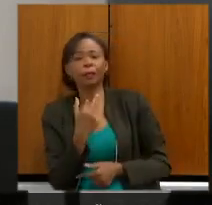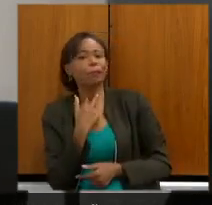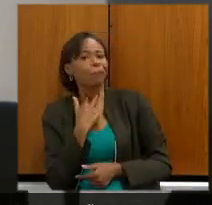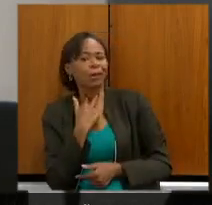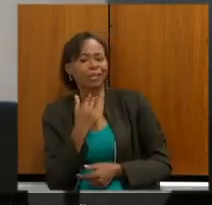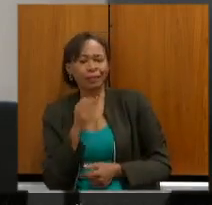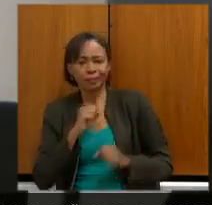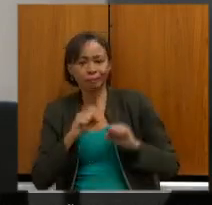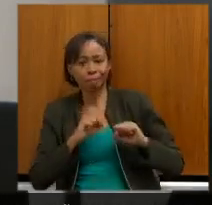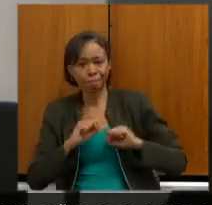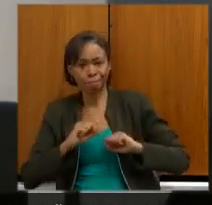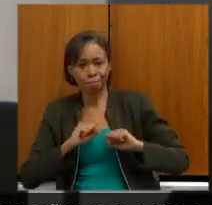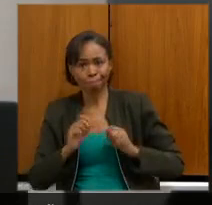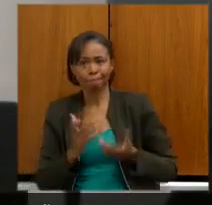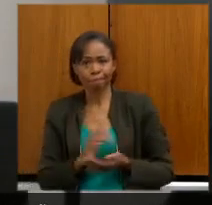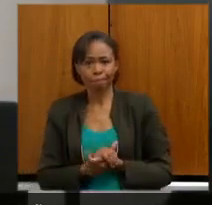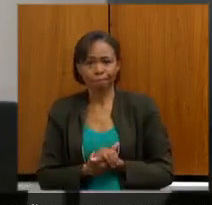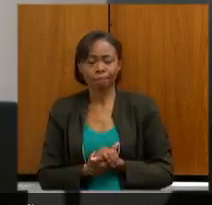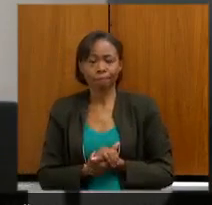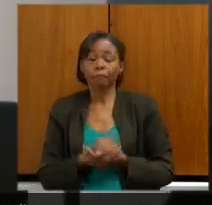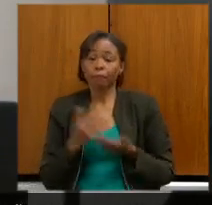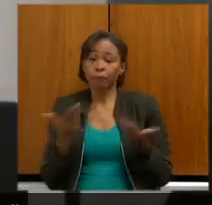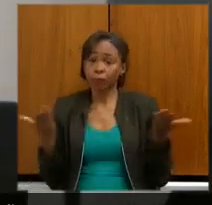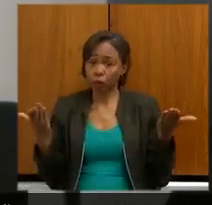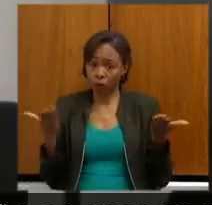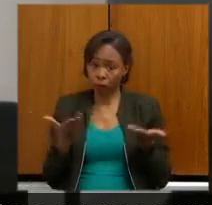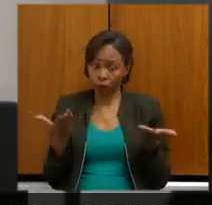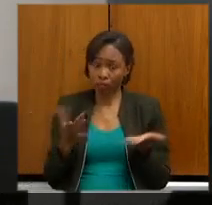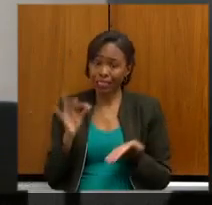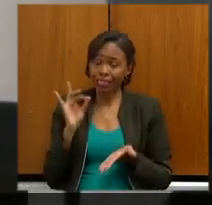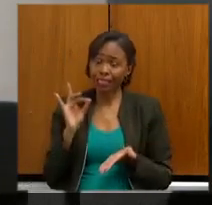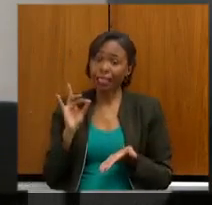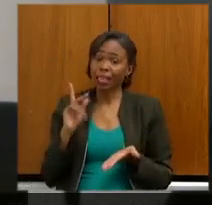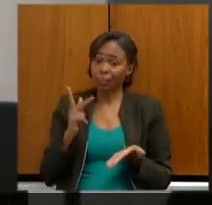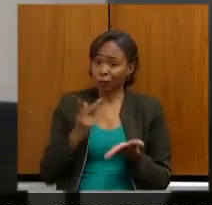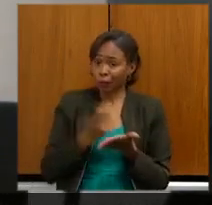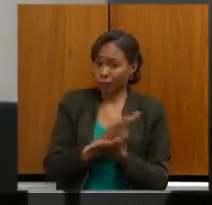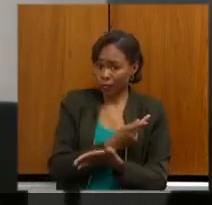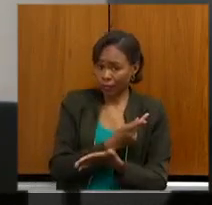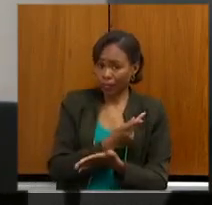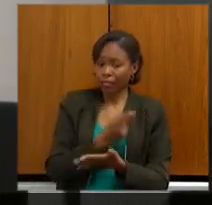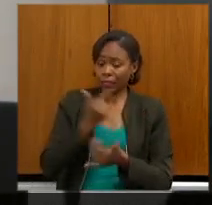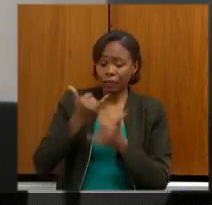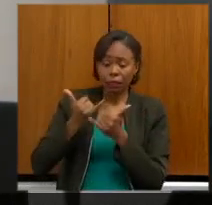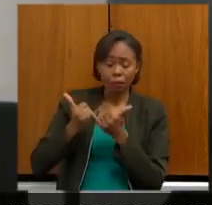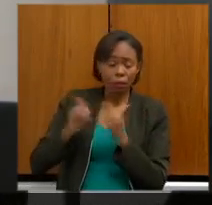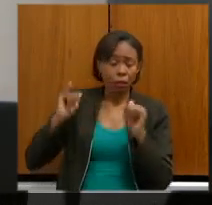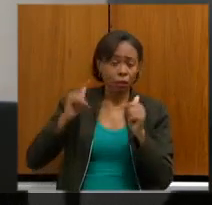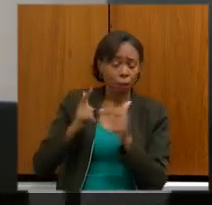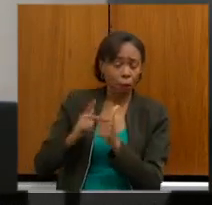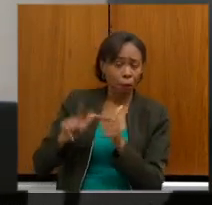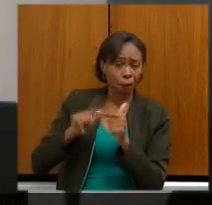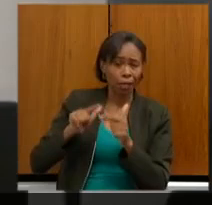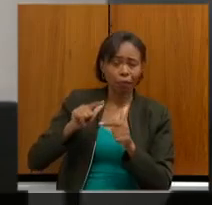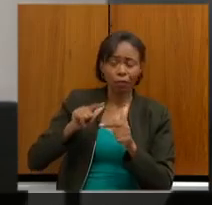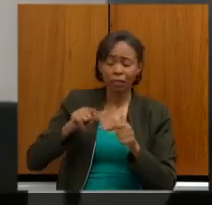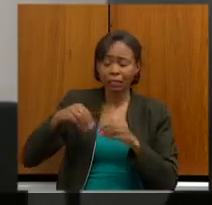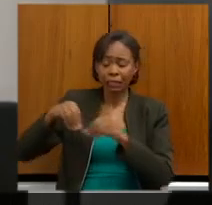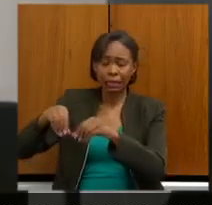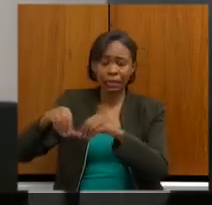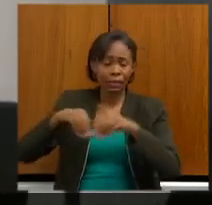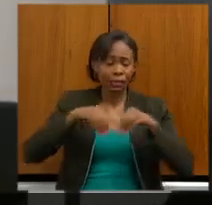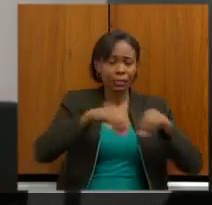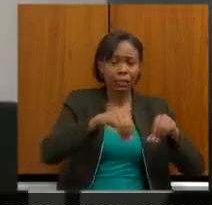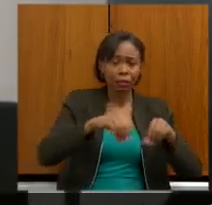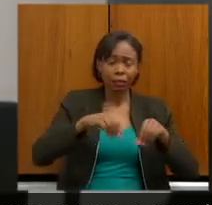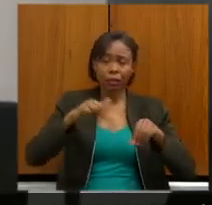em diante da atual realidade em conflitos territoriais que se assistiu em Minas Gerais aí